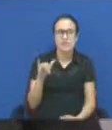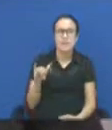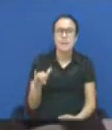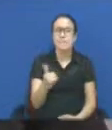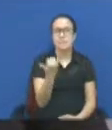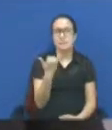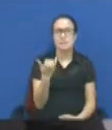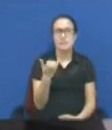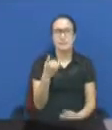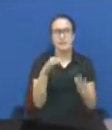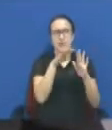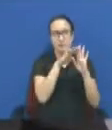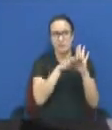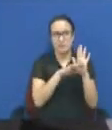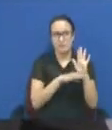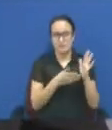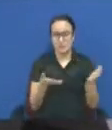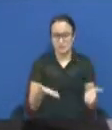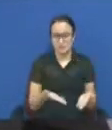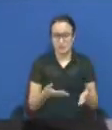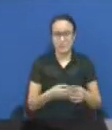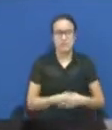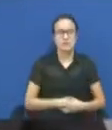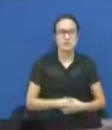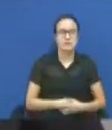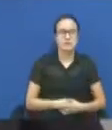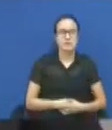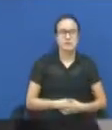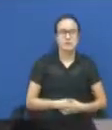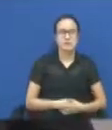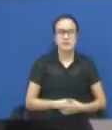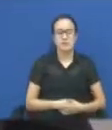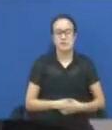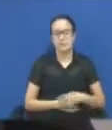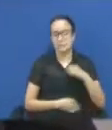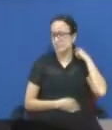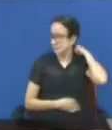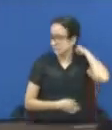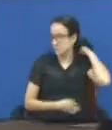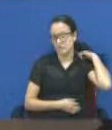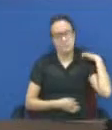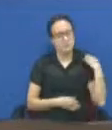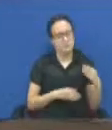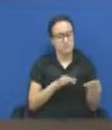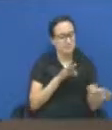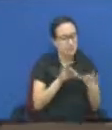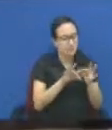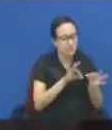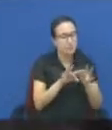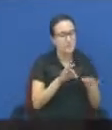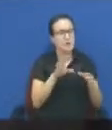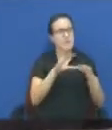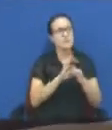expediente que o nosso regimento permite. Esse projeto que autoriza aí o Poder Executivo a celebrar o